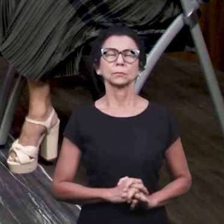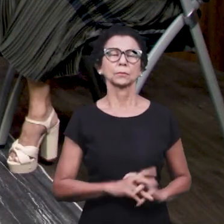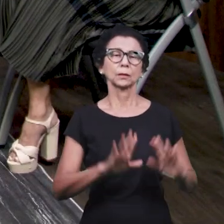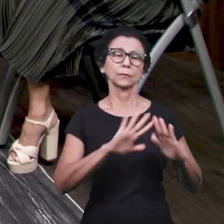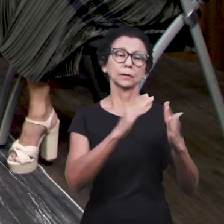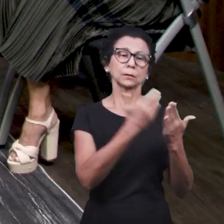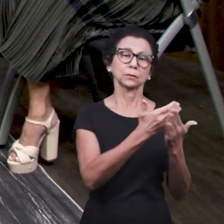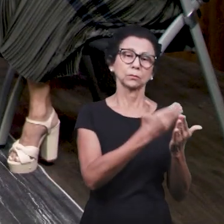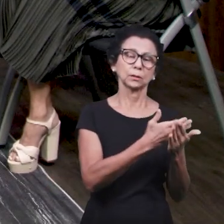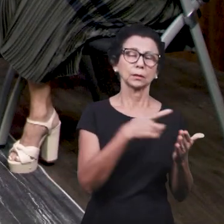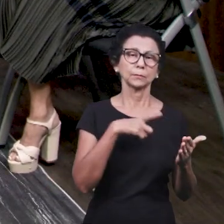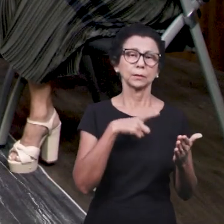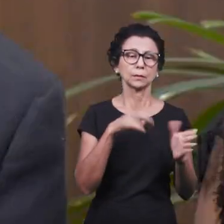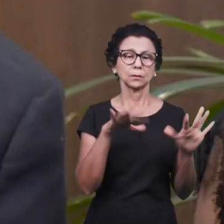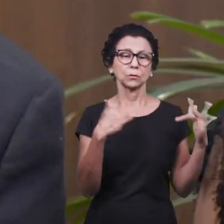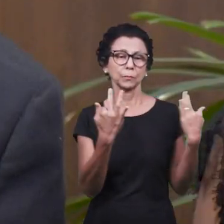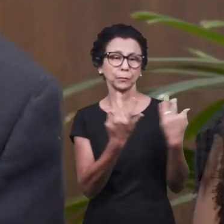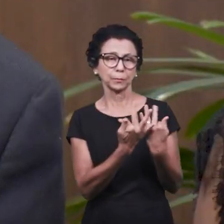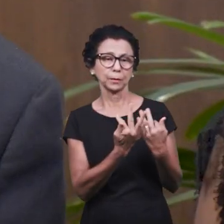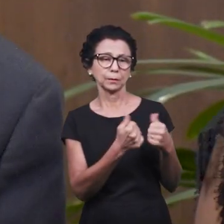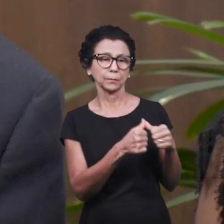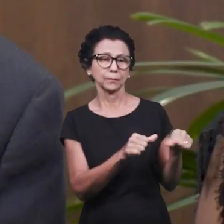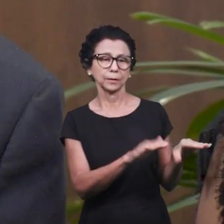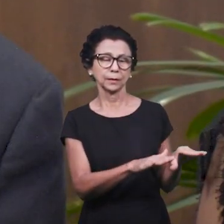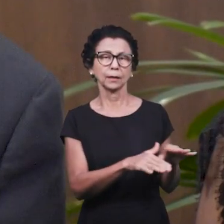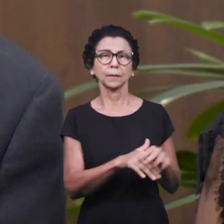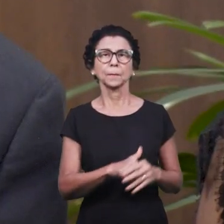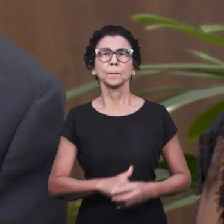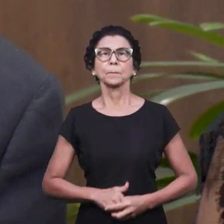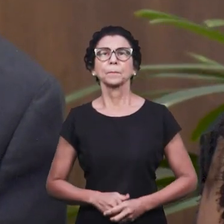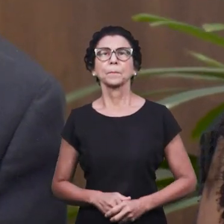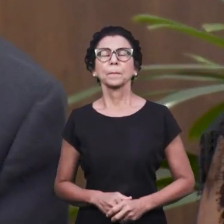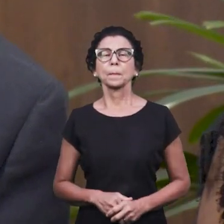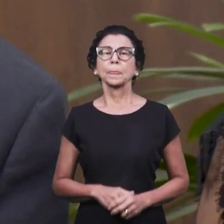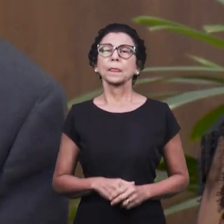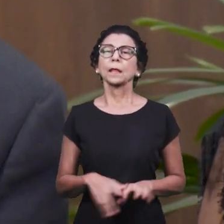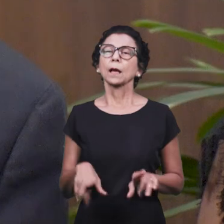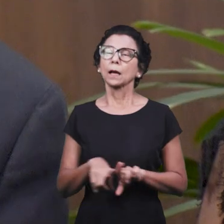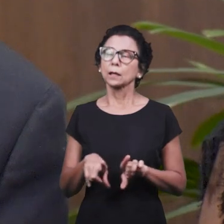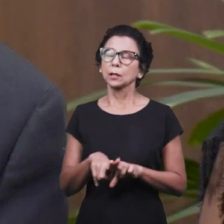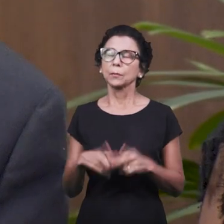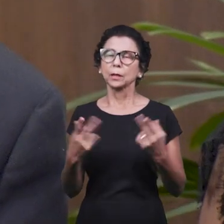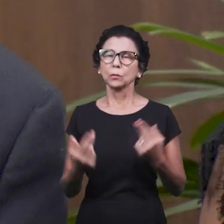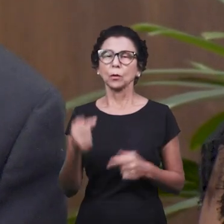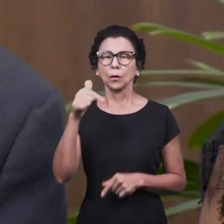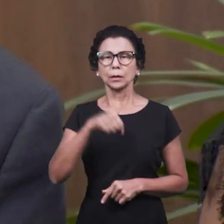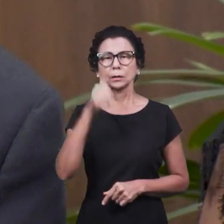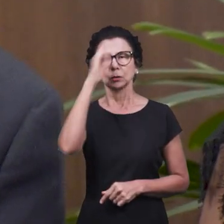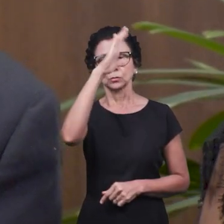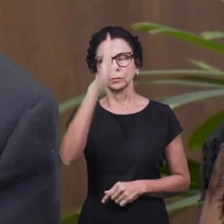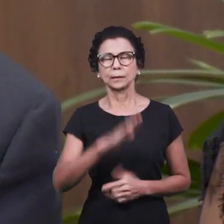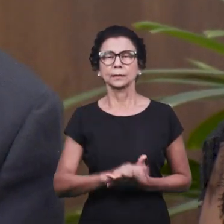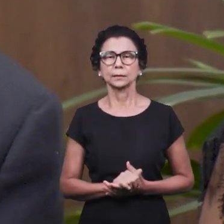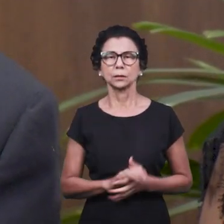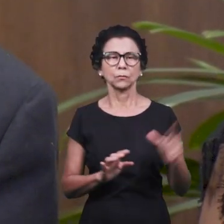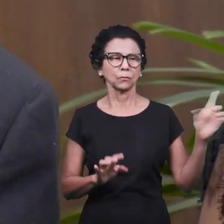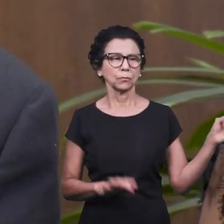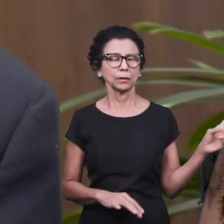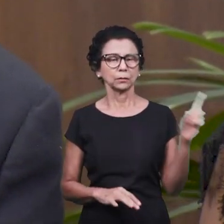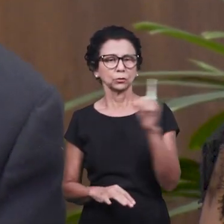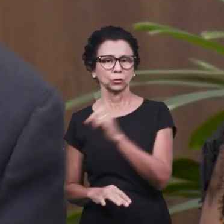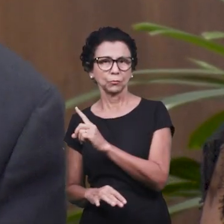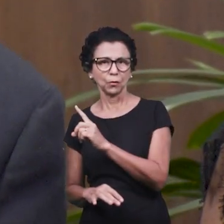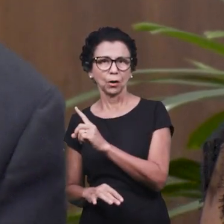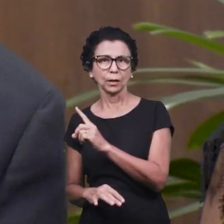os intercambistas vão ficar. Então, e aqui da mesma forma, quando o intercambista chega, ele passa a ser um filho,